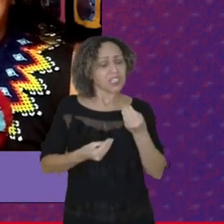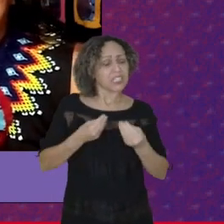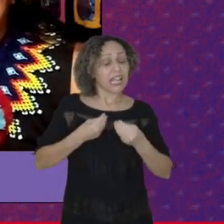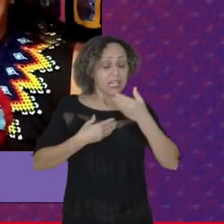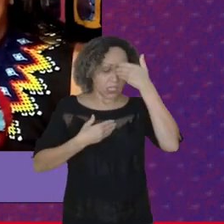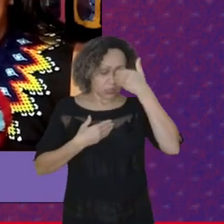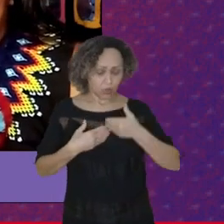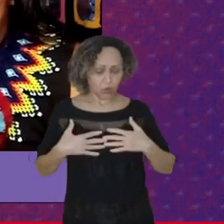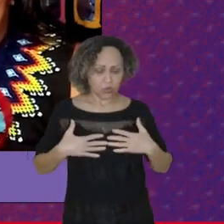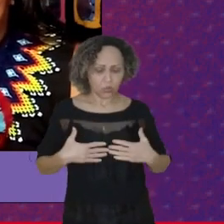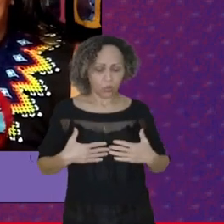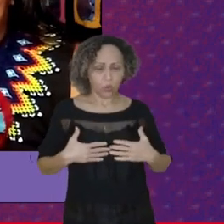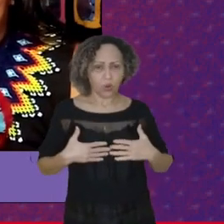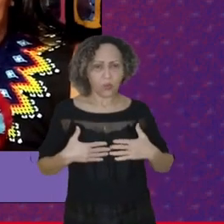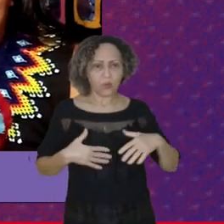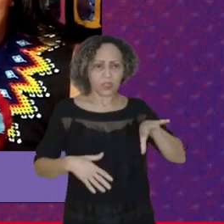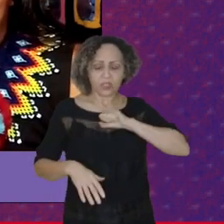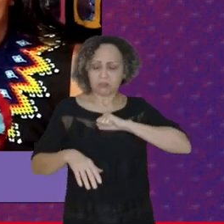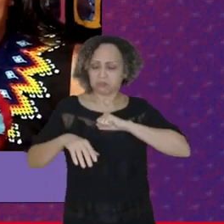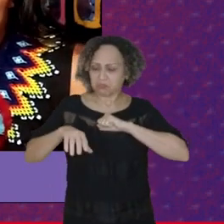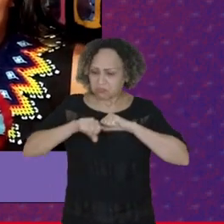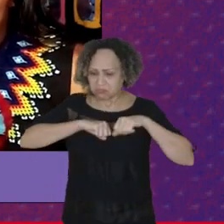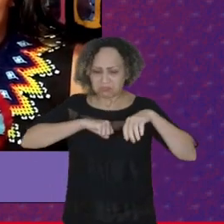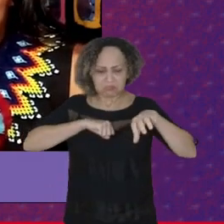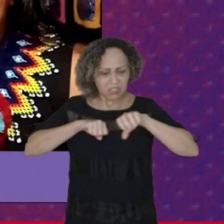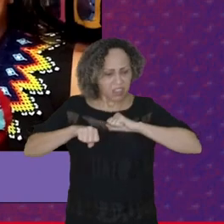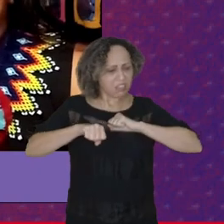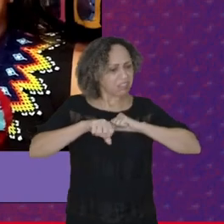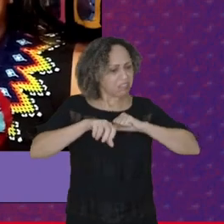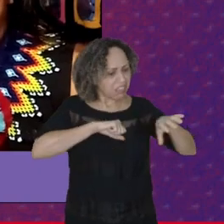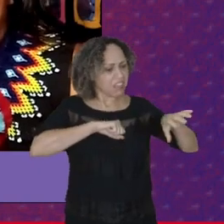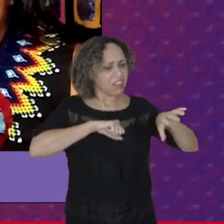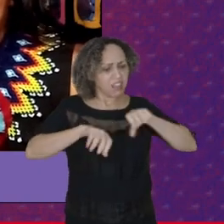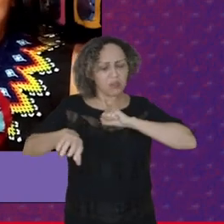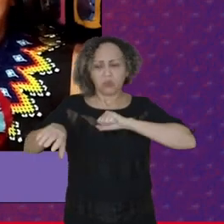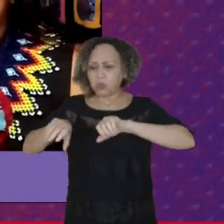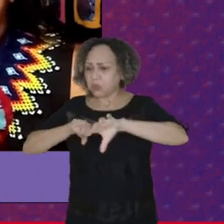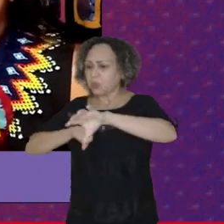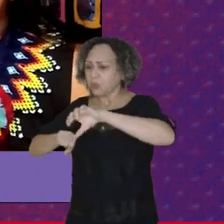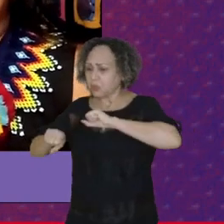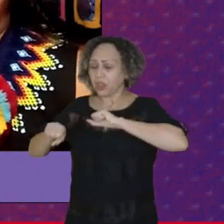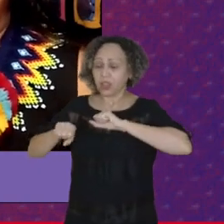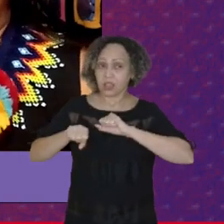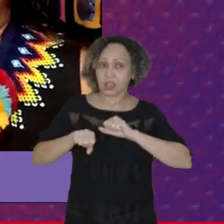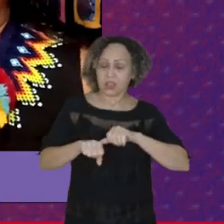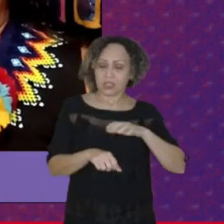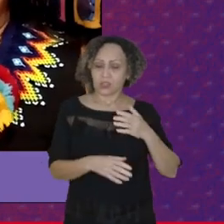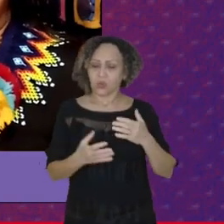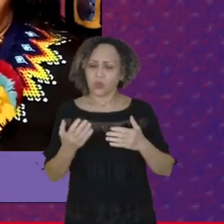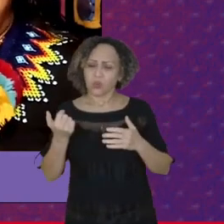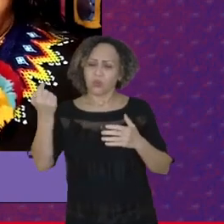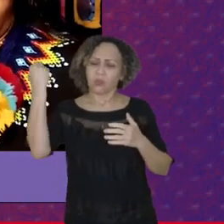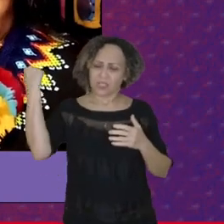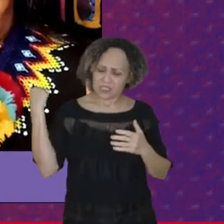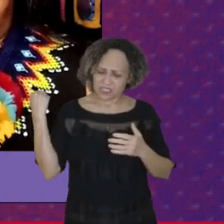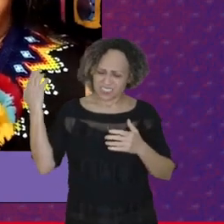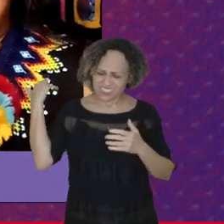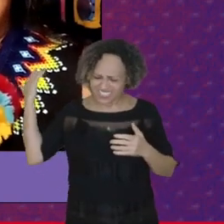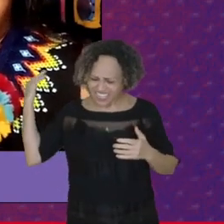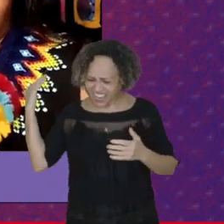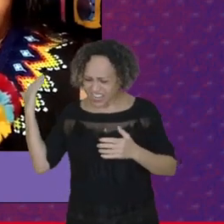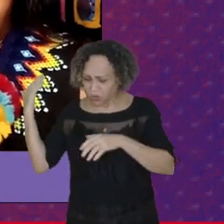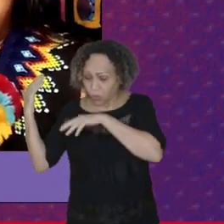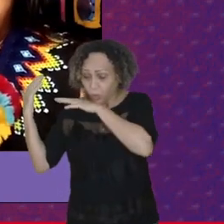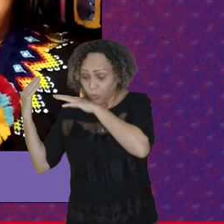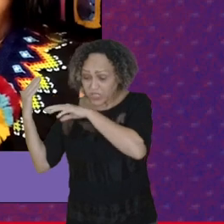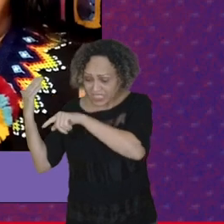a gente reage em relação aos bichos, que anteriormente eram os hospedeiros? Na